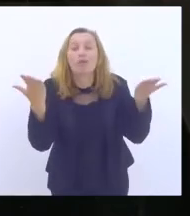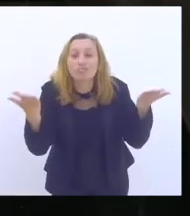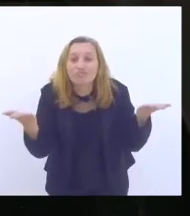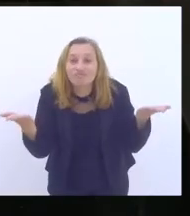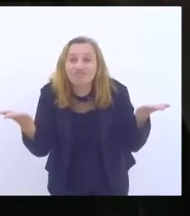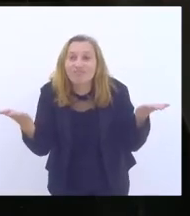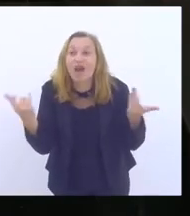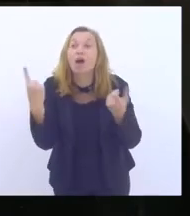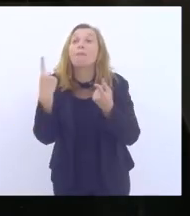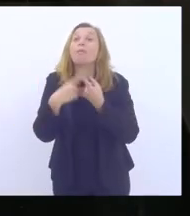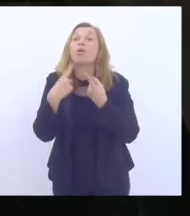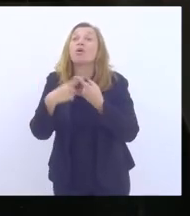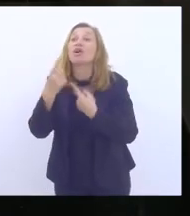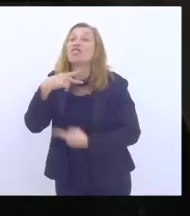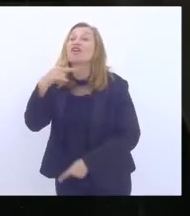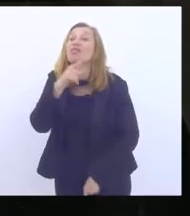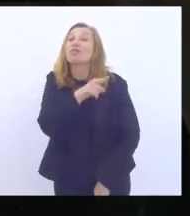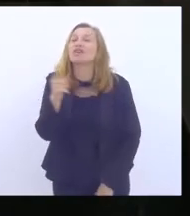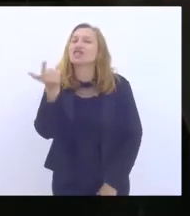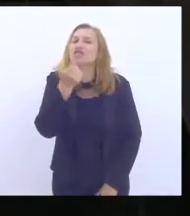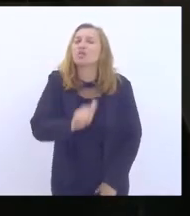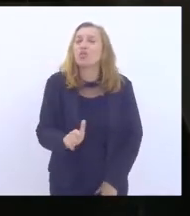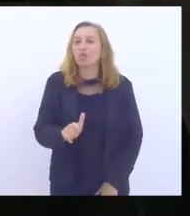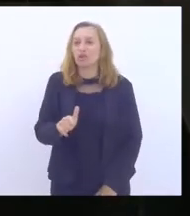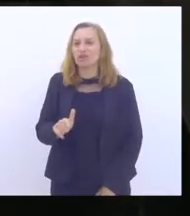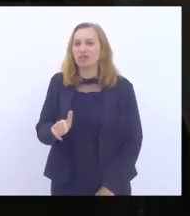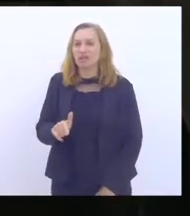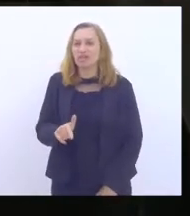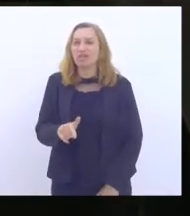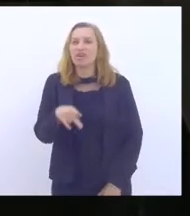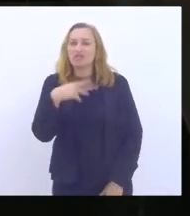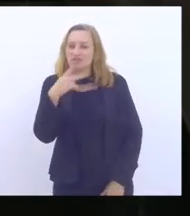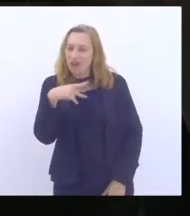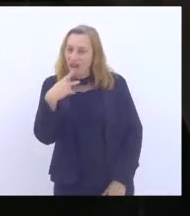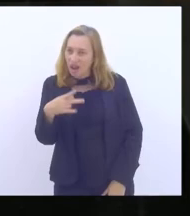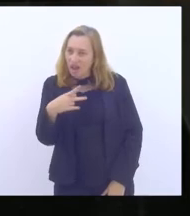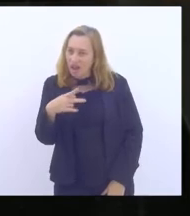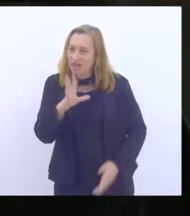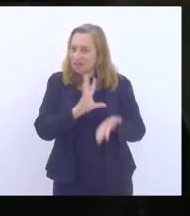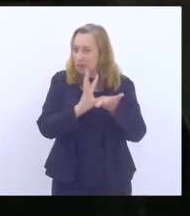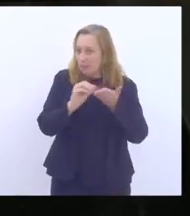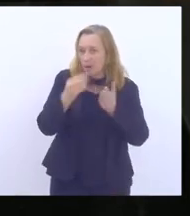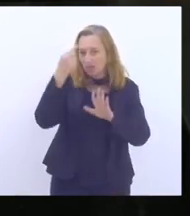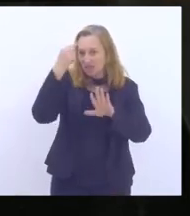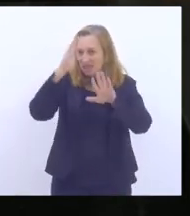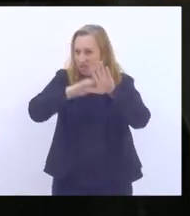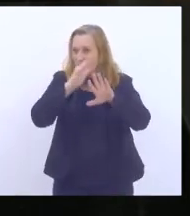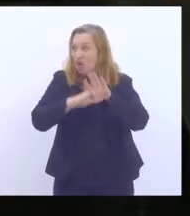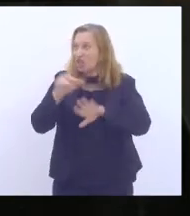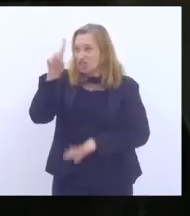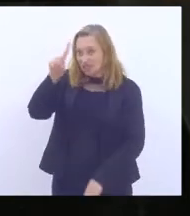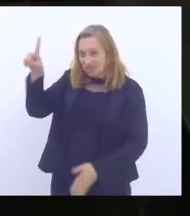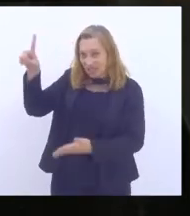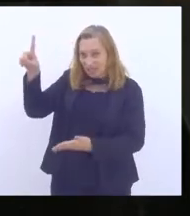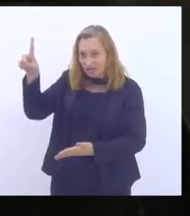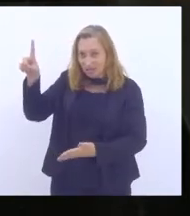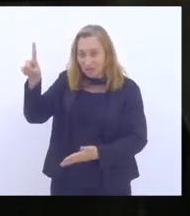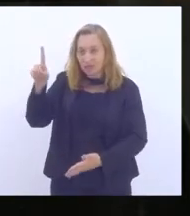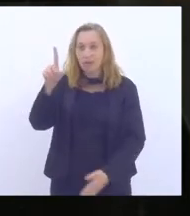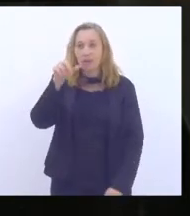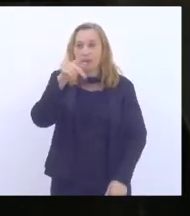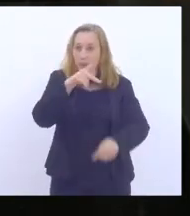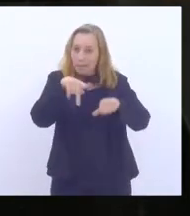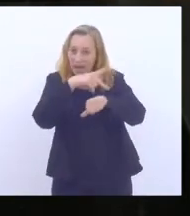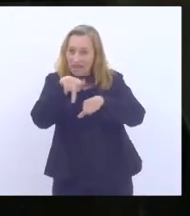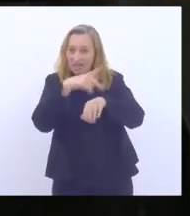porque eu quero falar aqui para vocês mais uma vez falar de pauta ideológica Deus Pátria